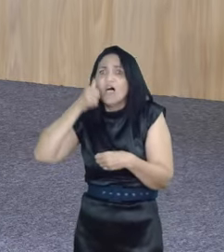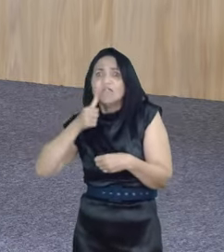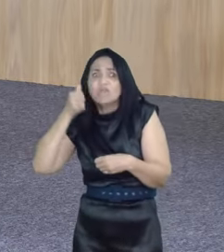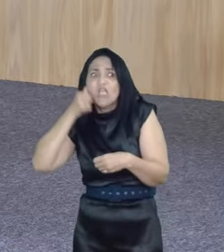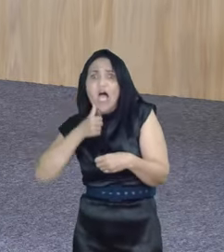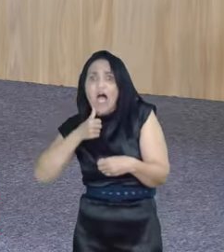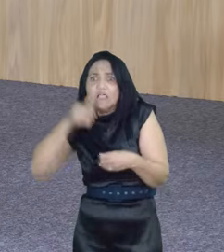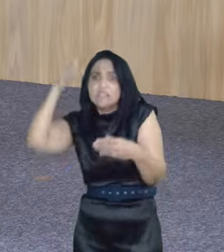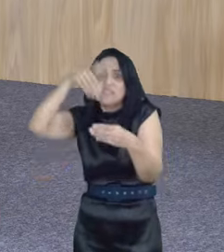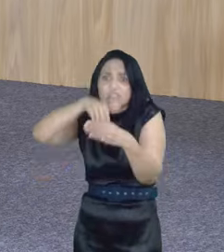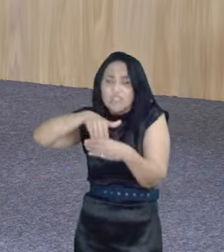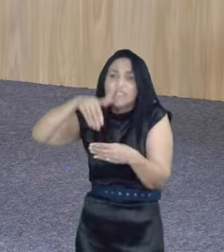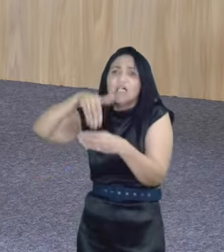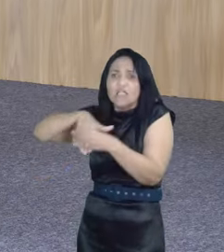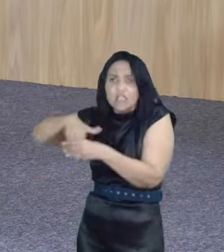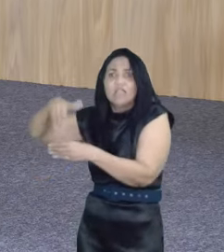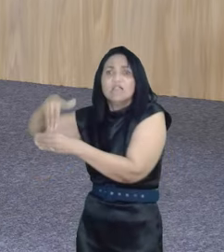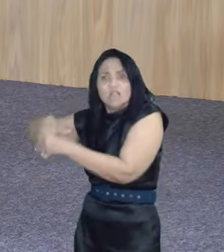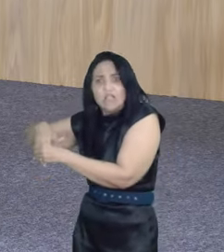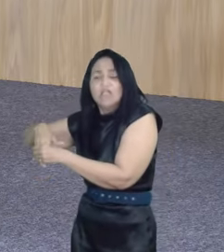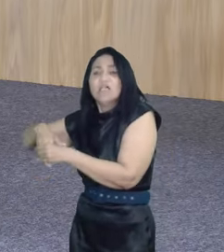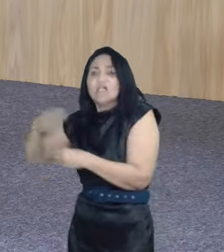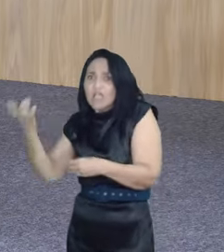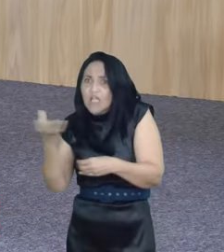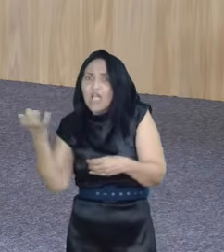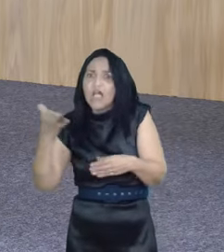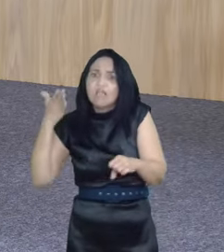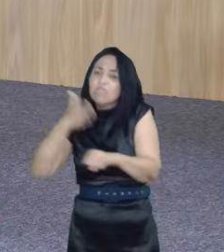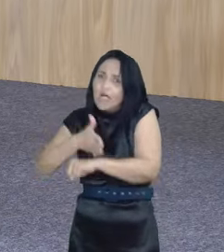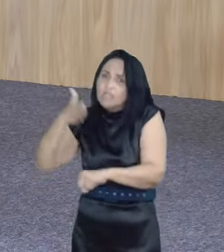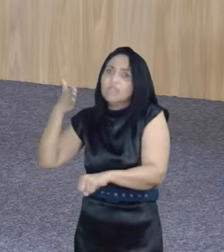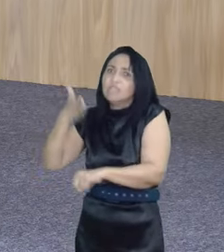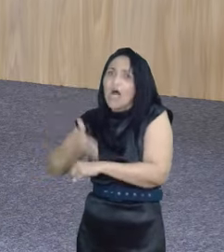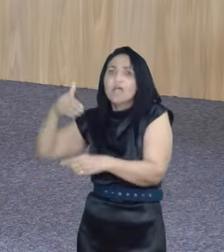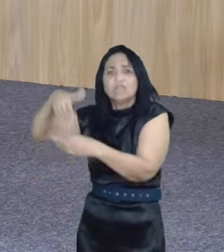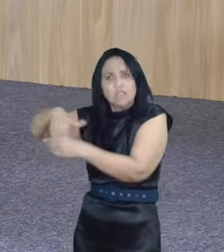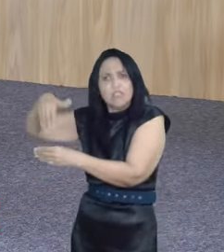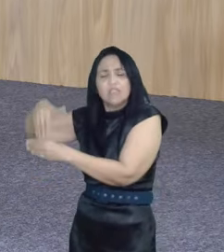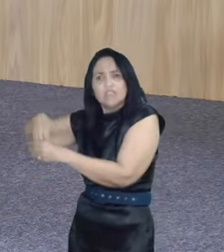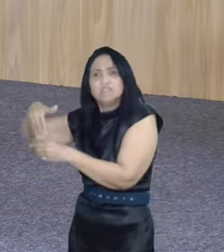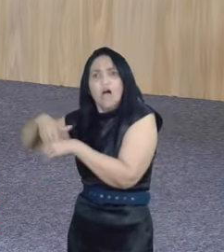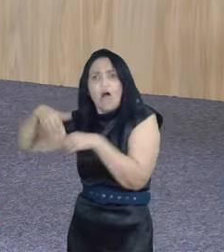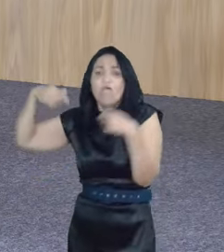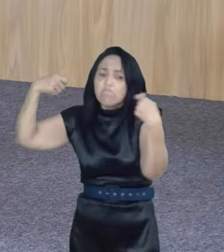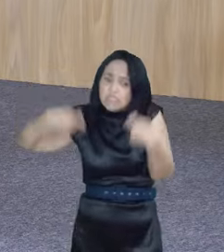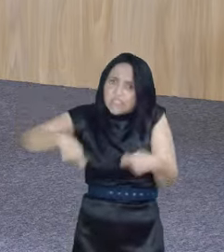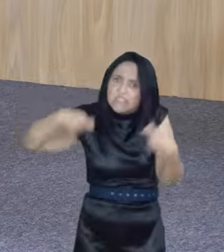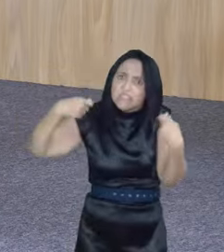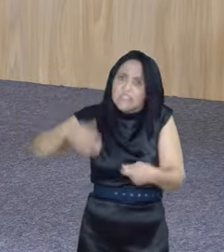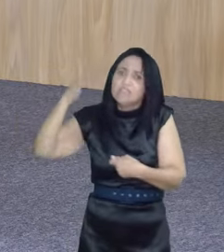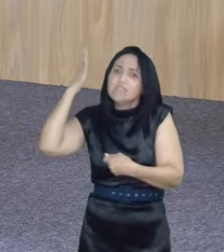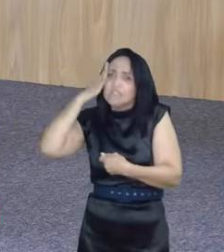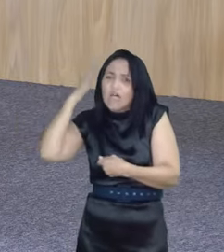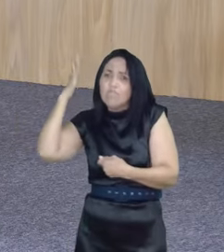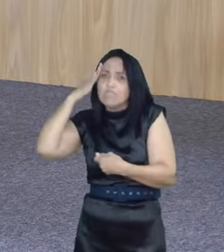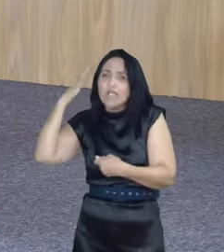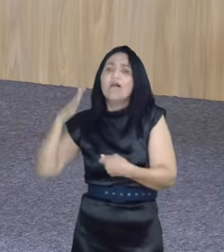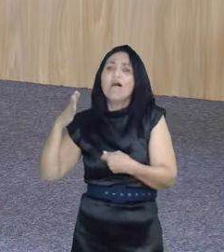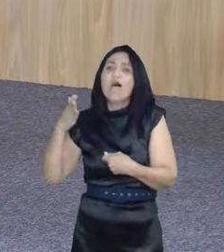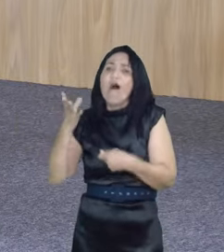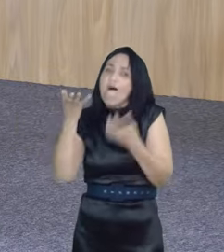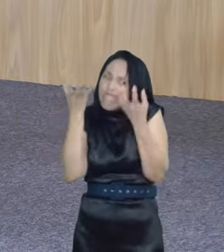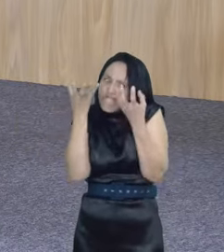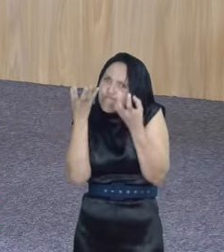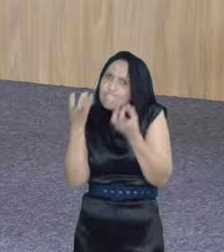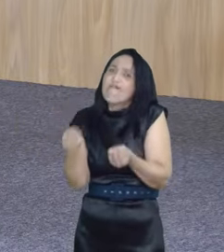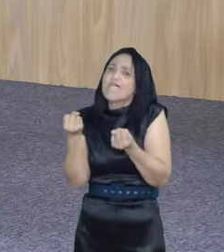mulher também, viu, minha pré-candidata a vereadora. Viu? Olha aí vocês, então por são elas por elas. Vamos nós, vamos